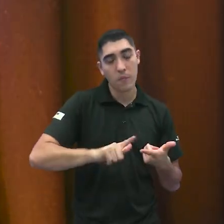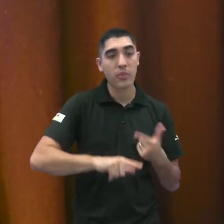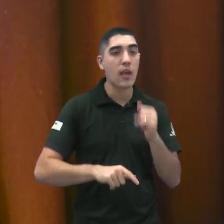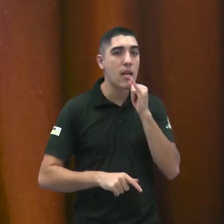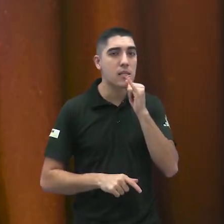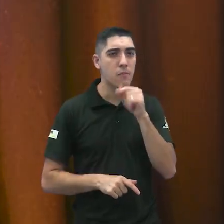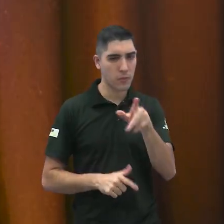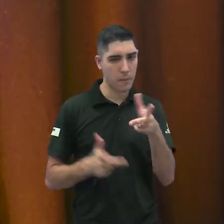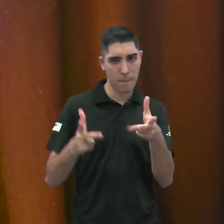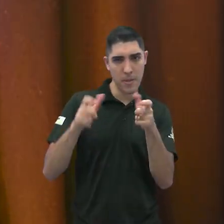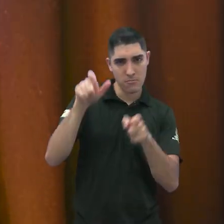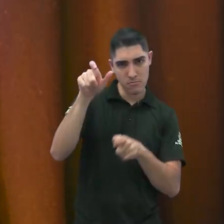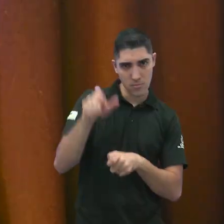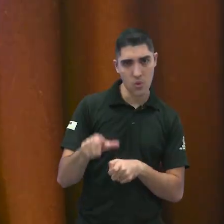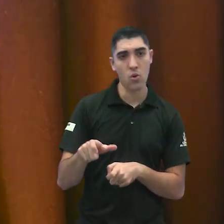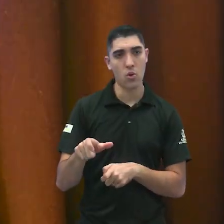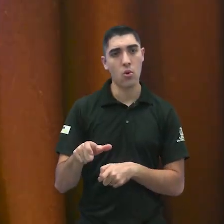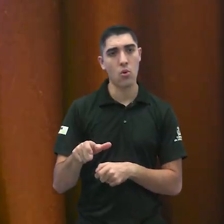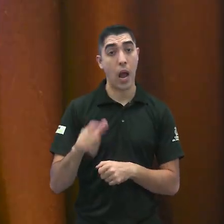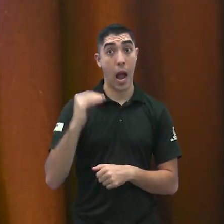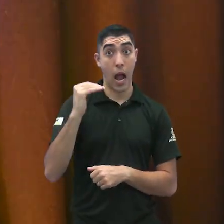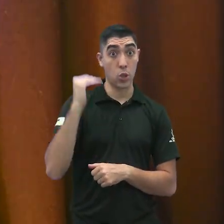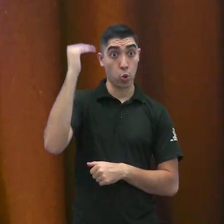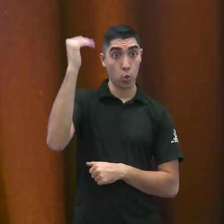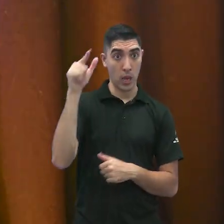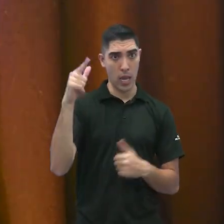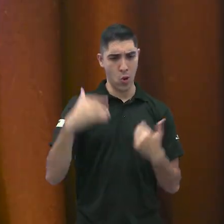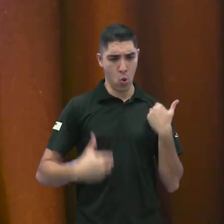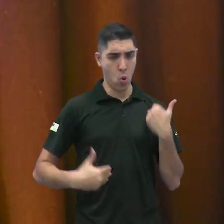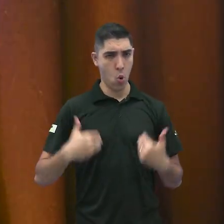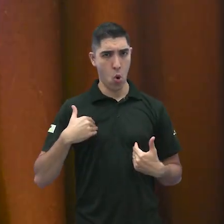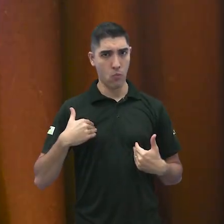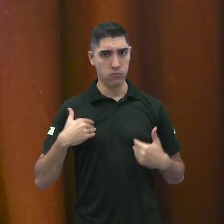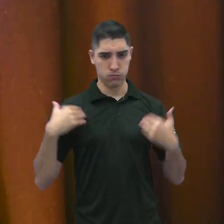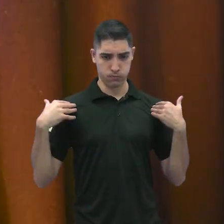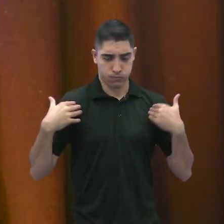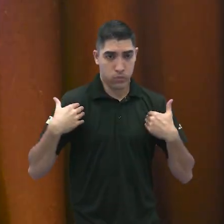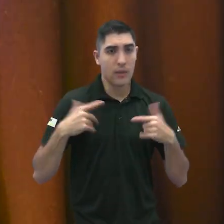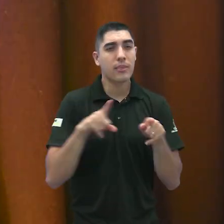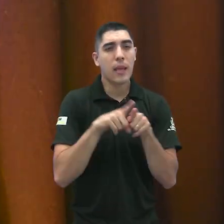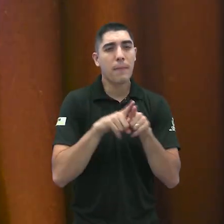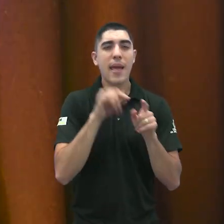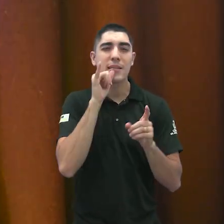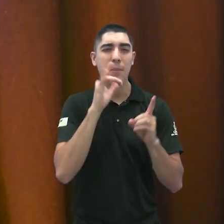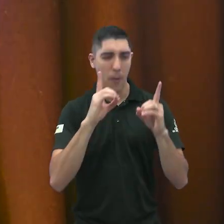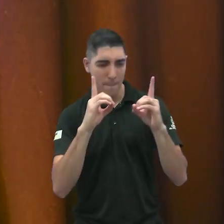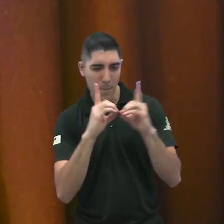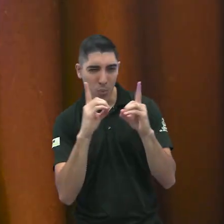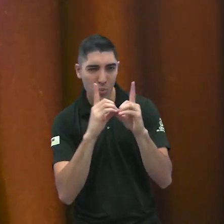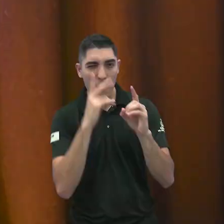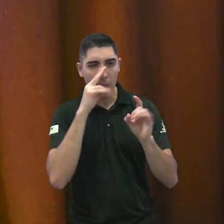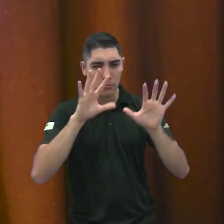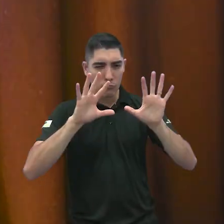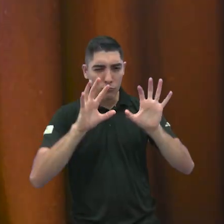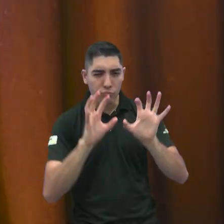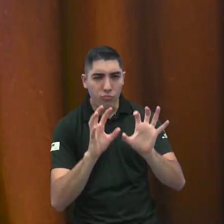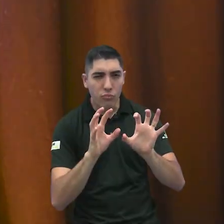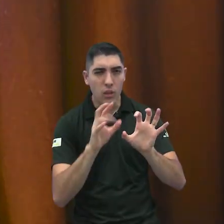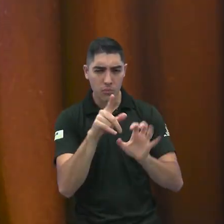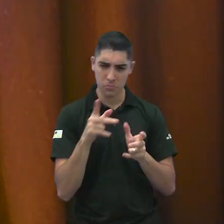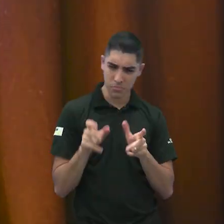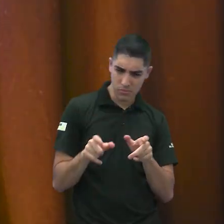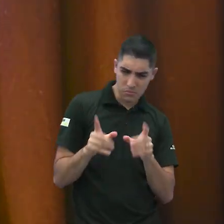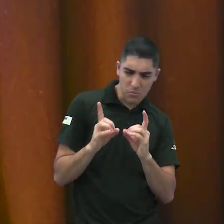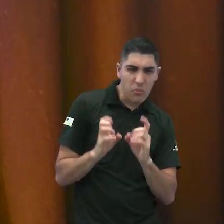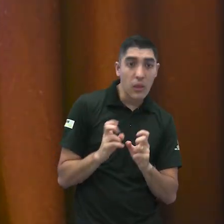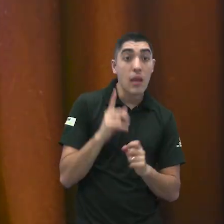que tem um formatinho mais quadradinho, mais troncudinho, corpo mais troncudinho, a nádega mesmo mais trancada, porque ele comprimiu. Imagina a